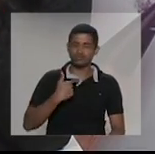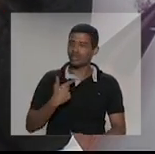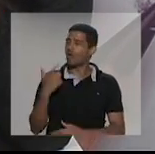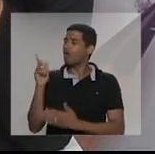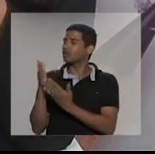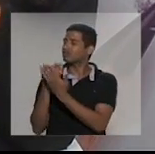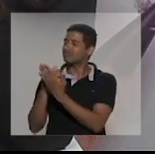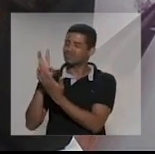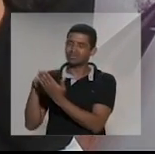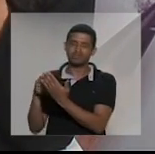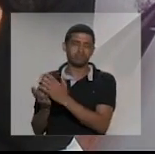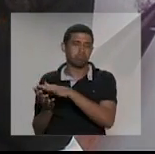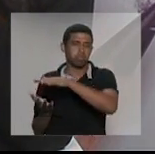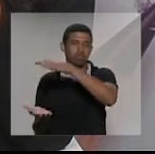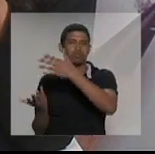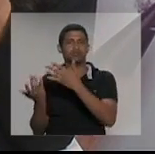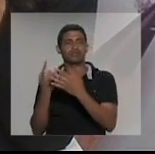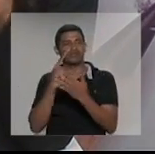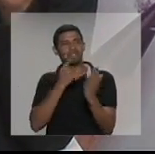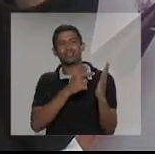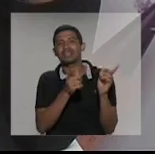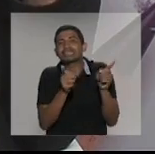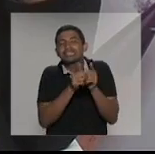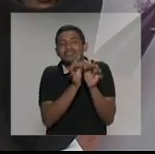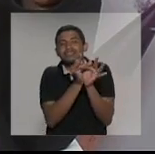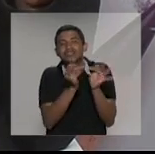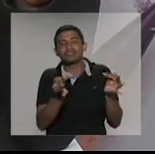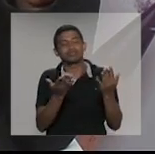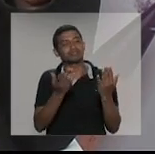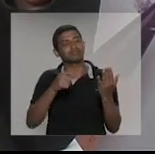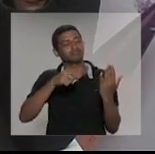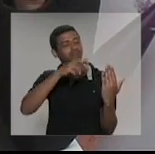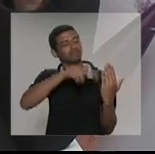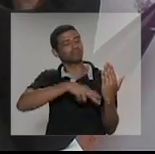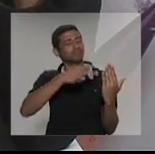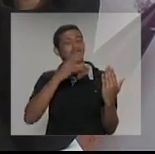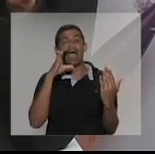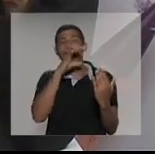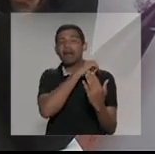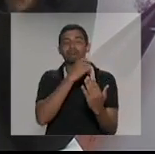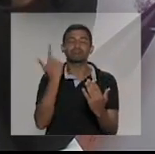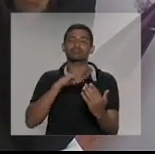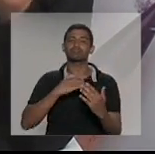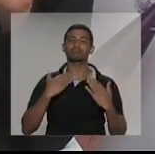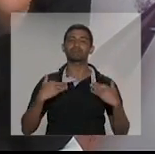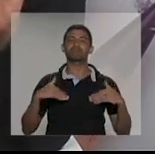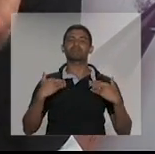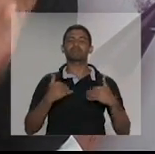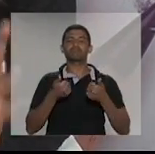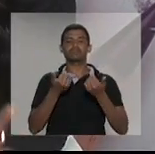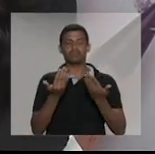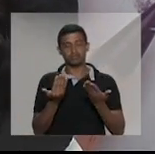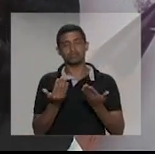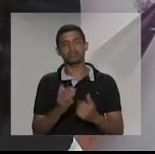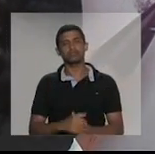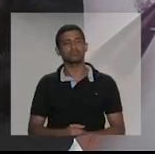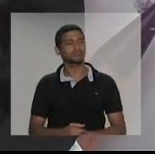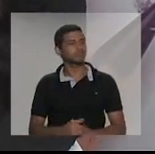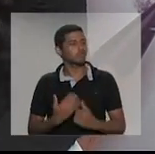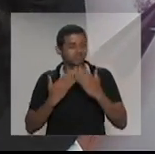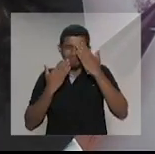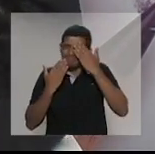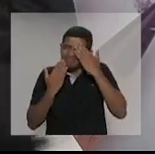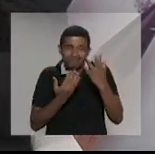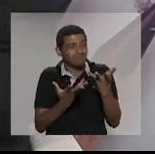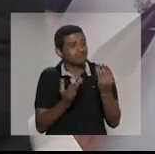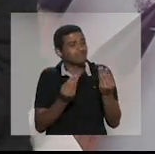outro livro, e aí, de repente, esse é um livro mais, entre aspas, né, de uma leitura mais dinâmica, mais tranquila, vamos dizer assim.